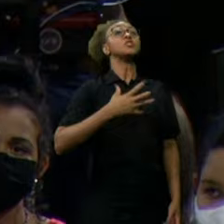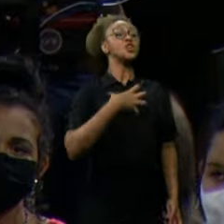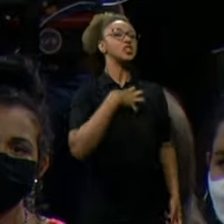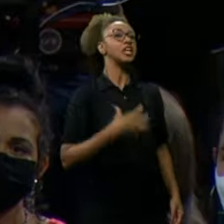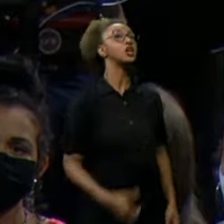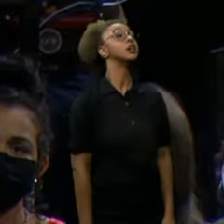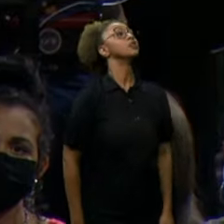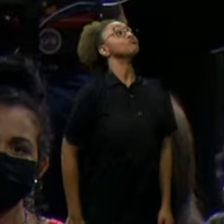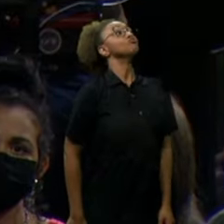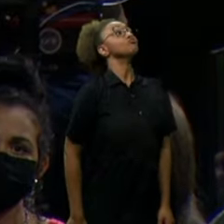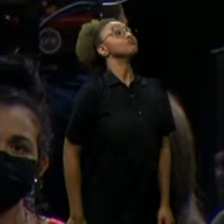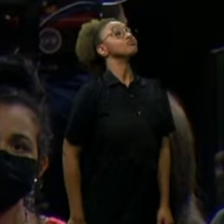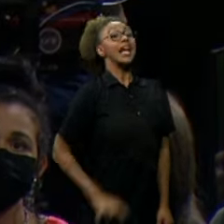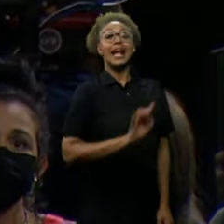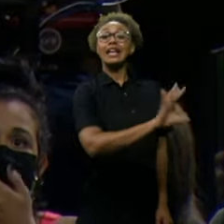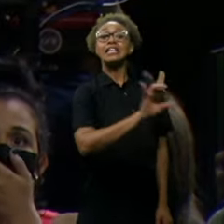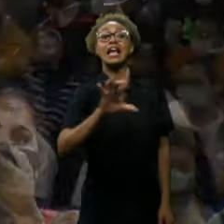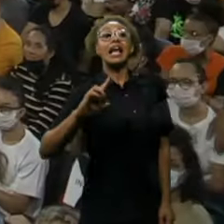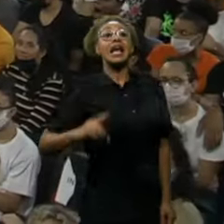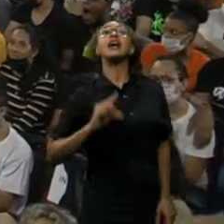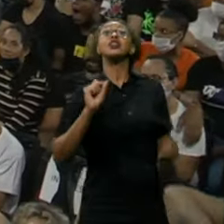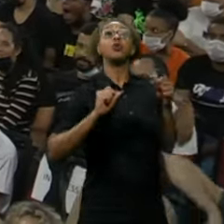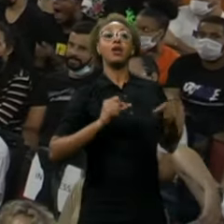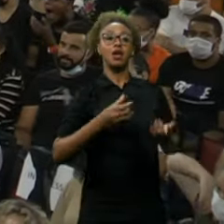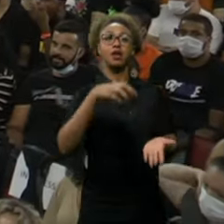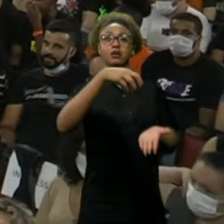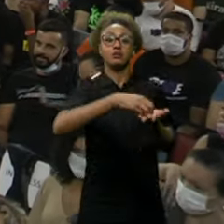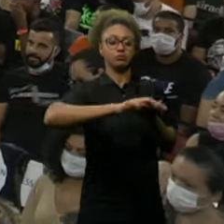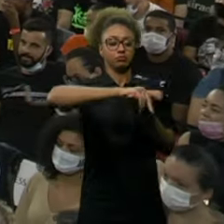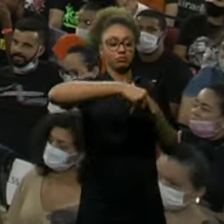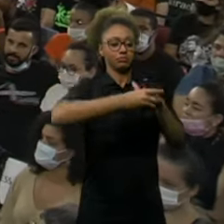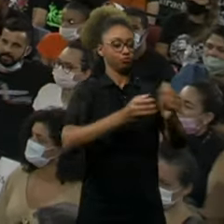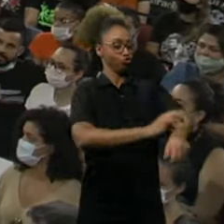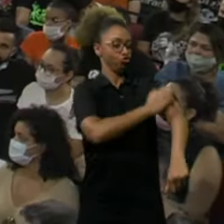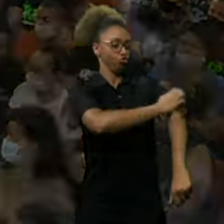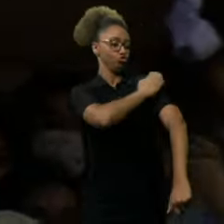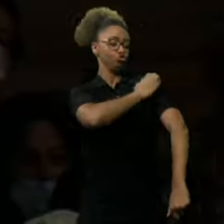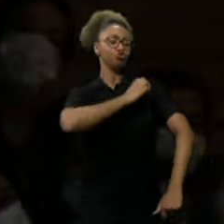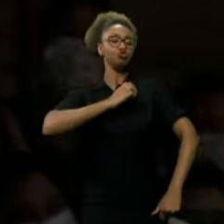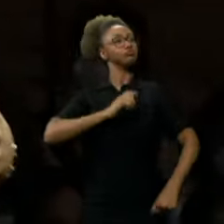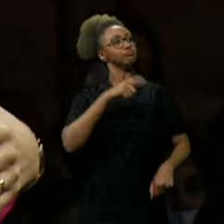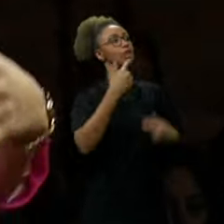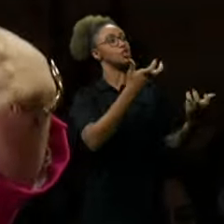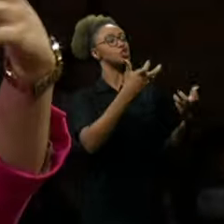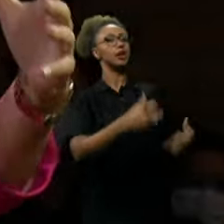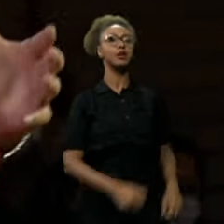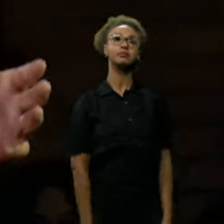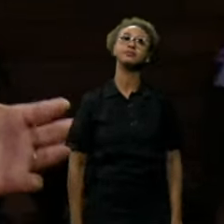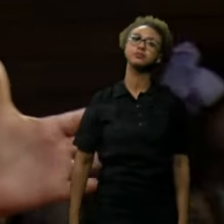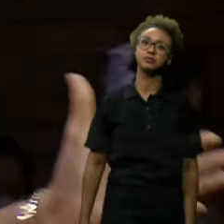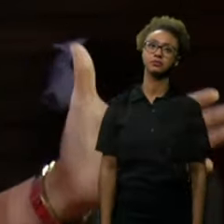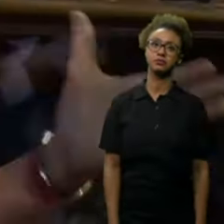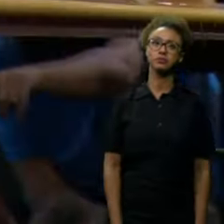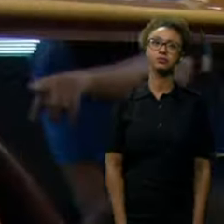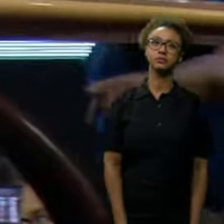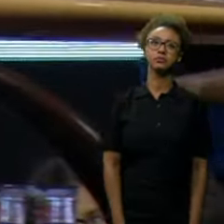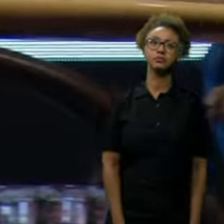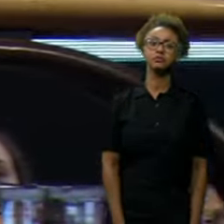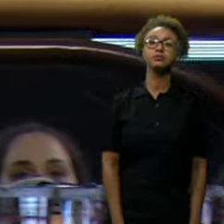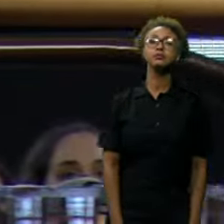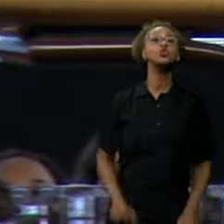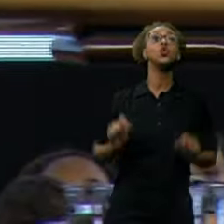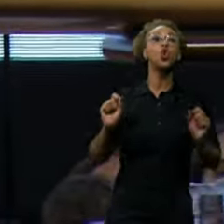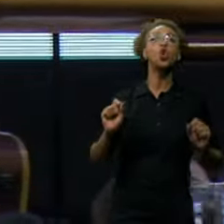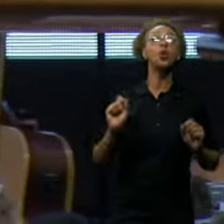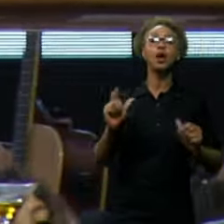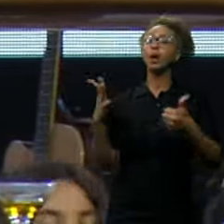um sabonete para cada um um e era o que eles queriam ter o privilégio de que ninguém mais